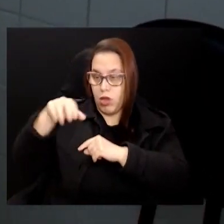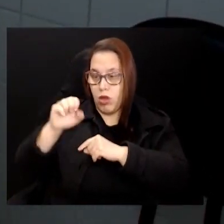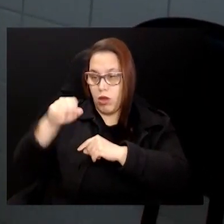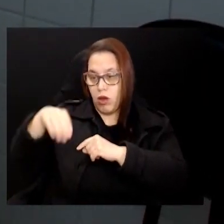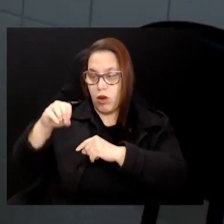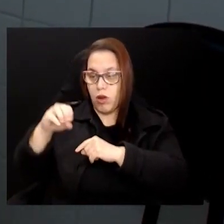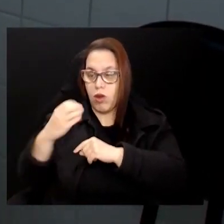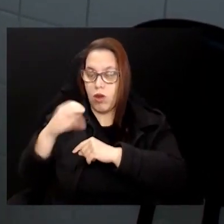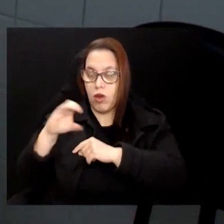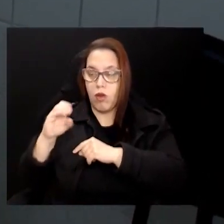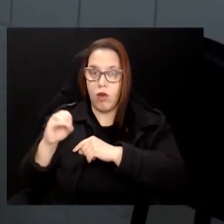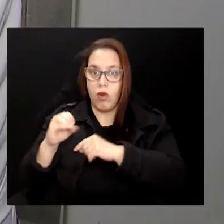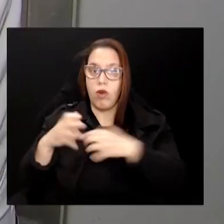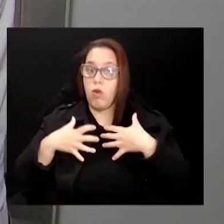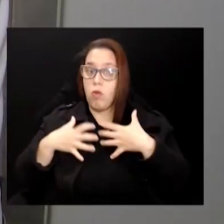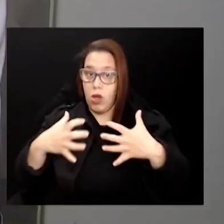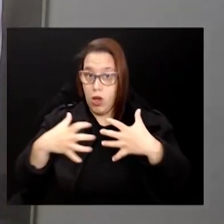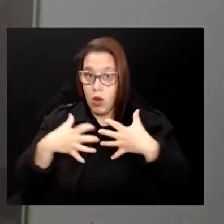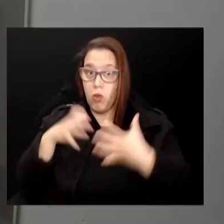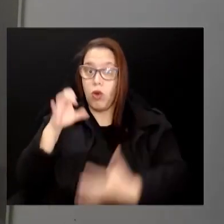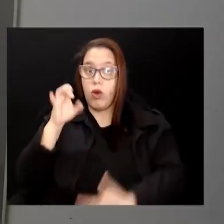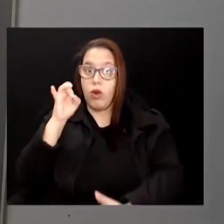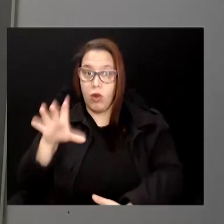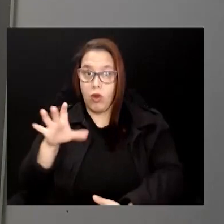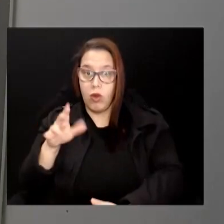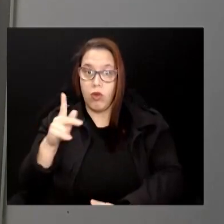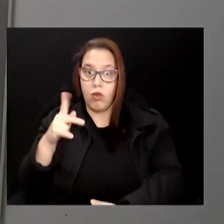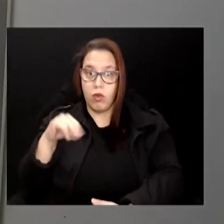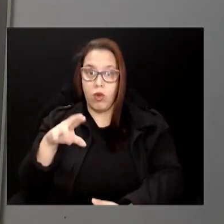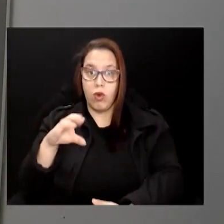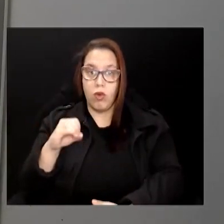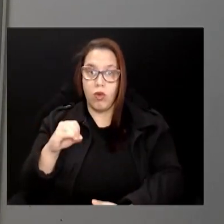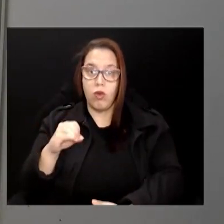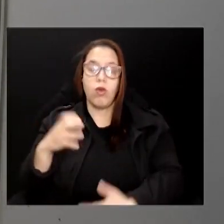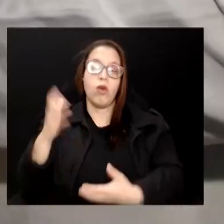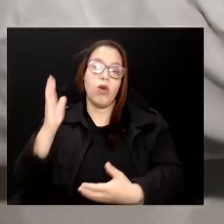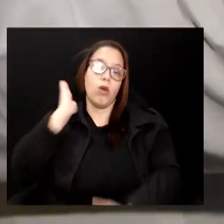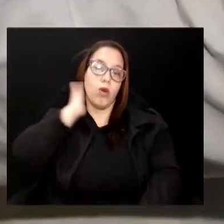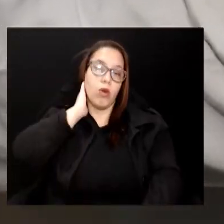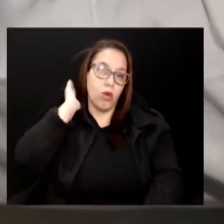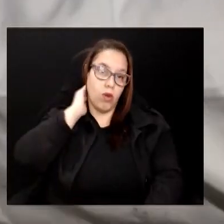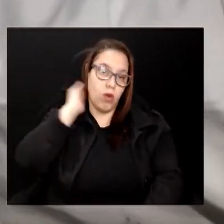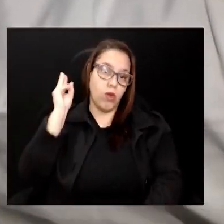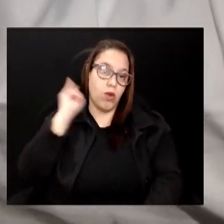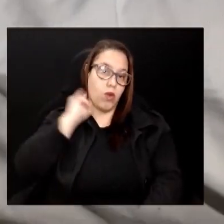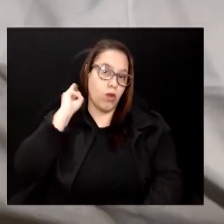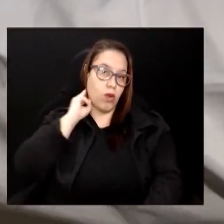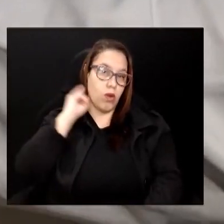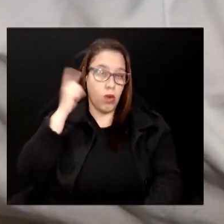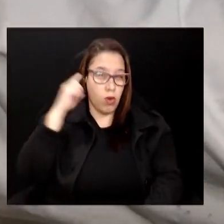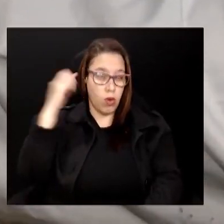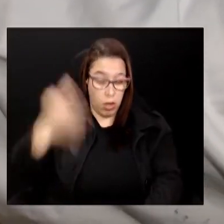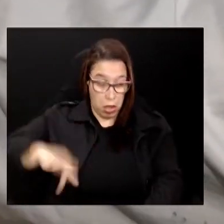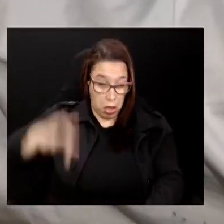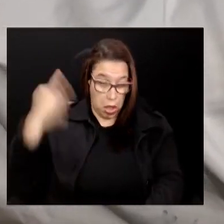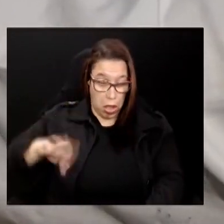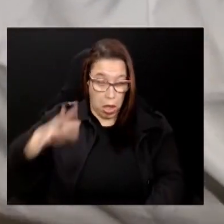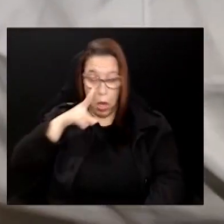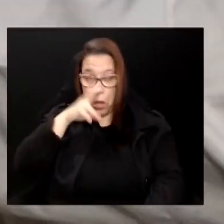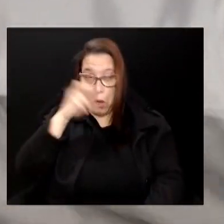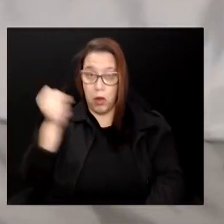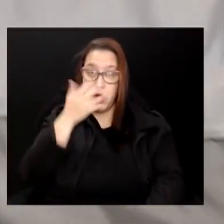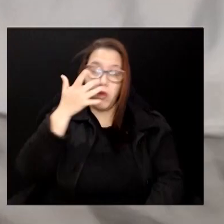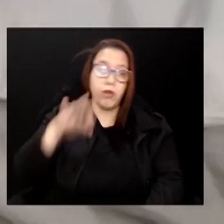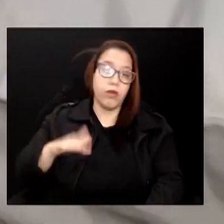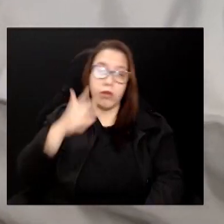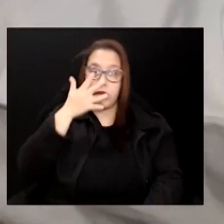pneumonia, mas esse pneumococo ele também causa meningites, causa otites, aquelas dores de ouvido severa em crianças pequenas, além